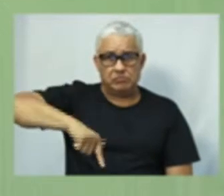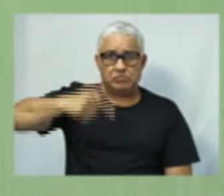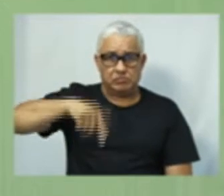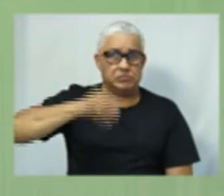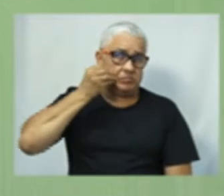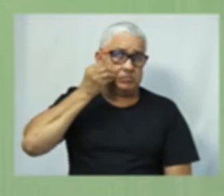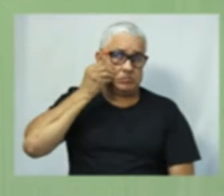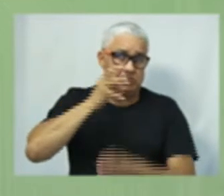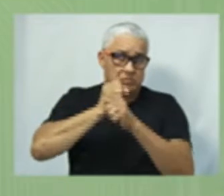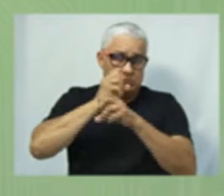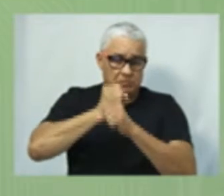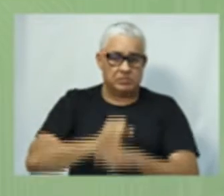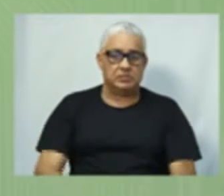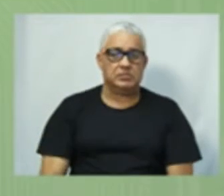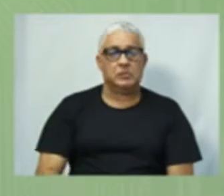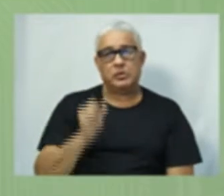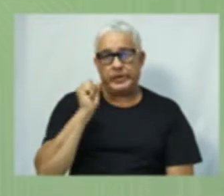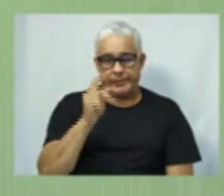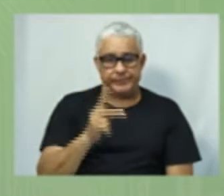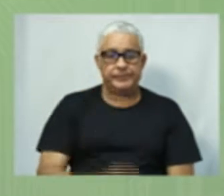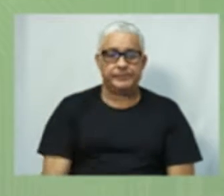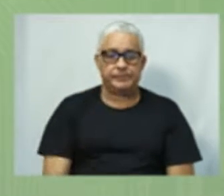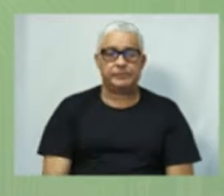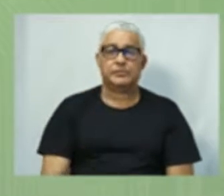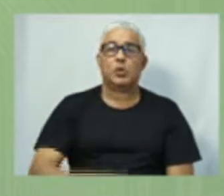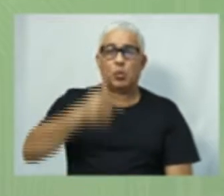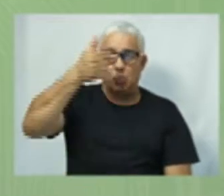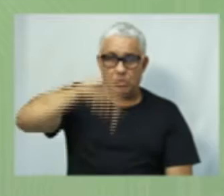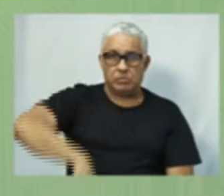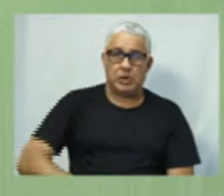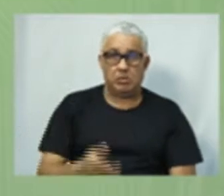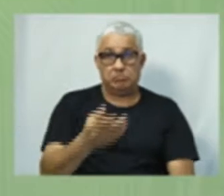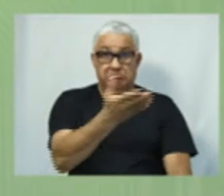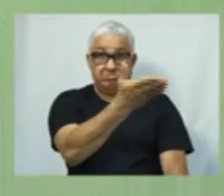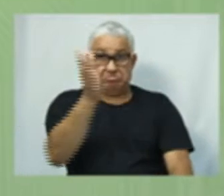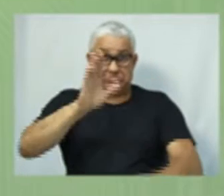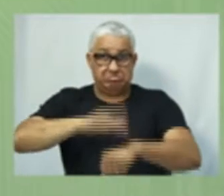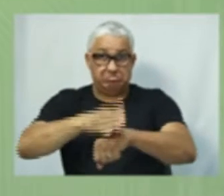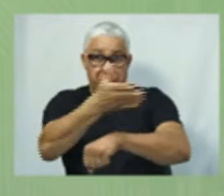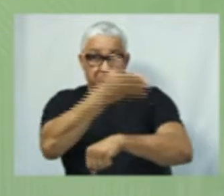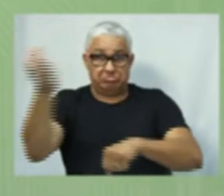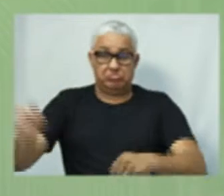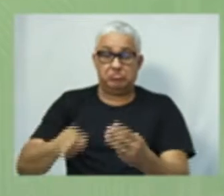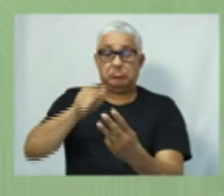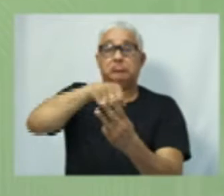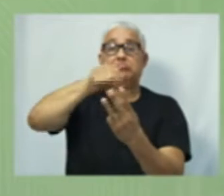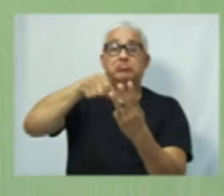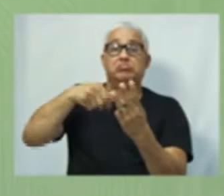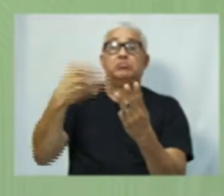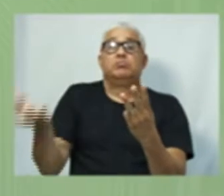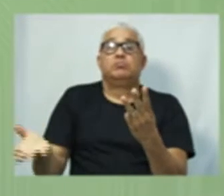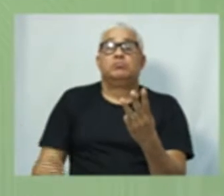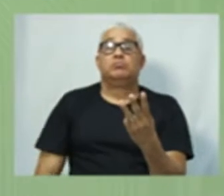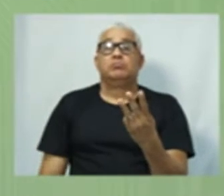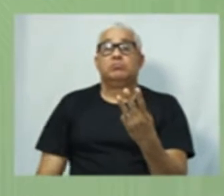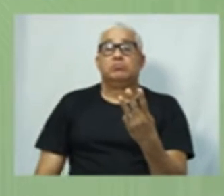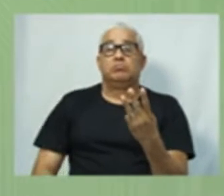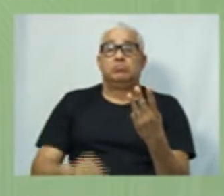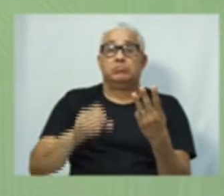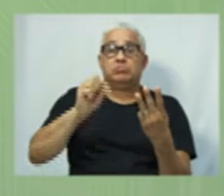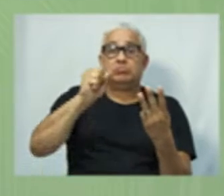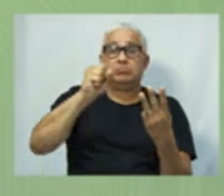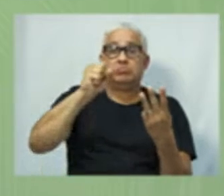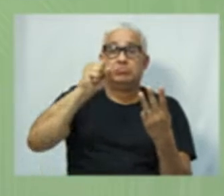fácil? Vamos lá. De novo, com vocês agora. Qual é a periodicidade do CSLL?